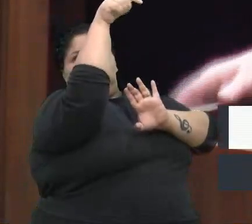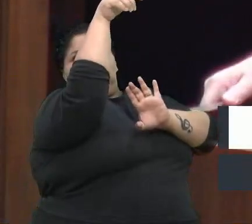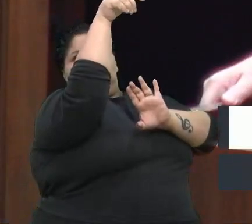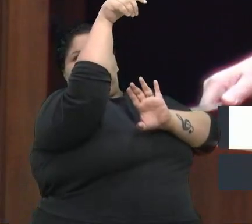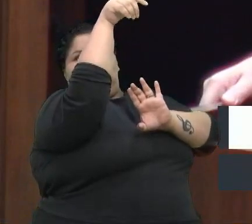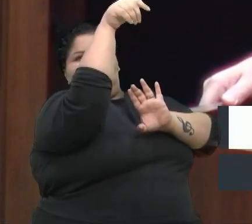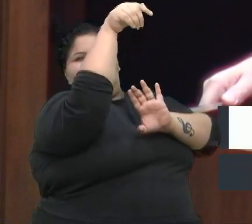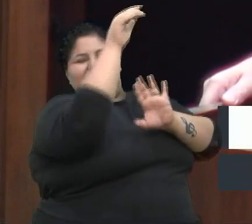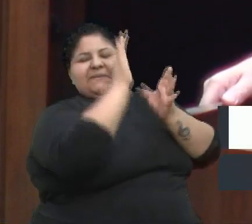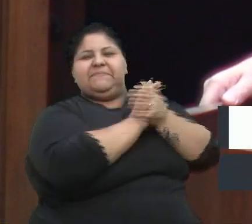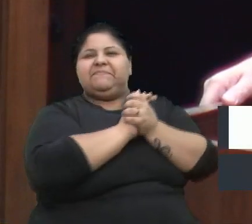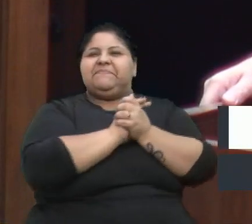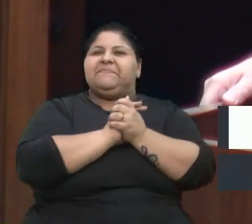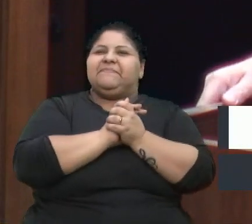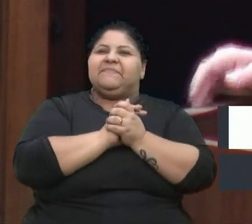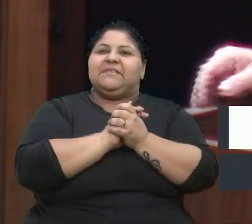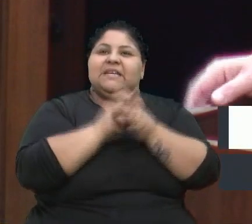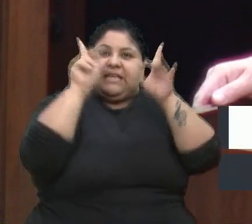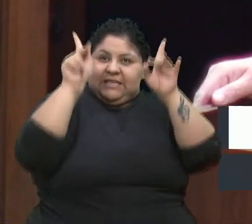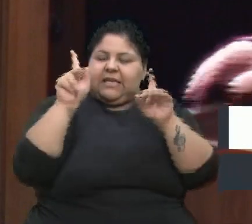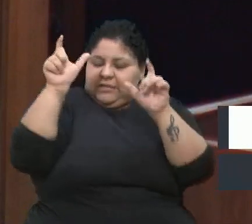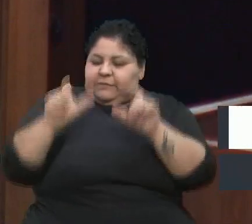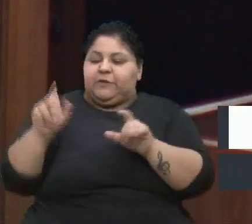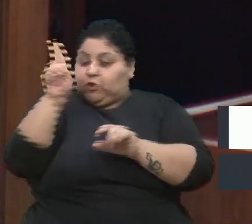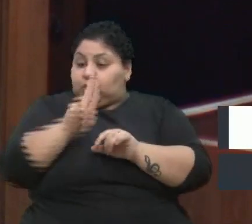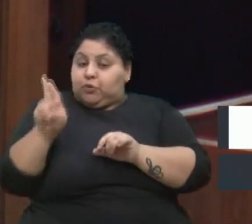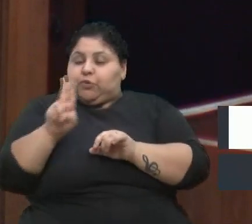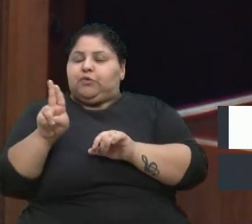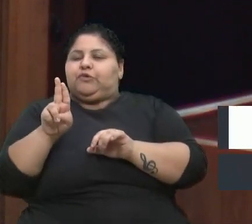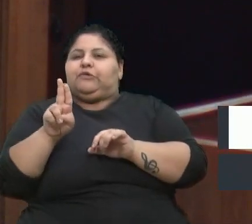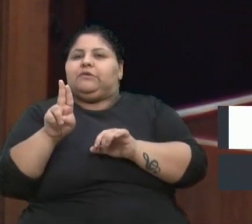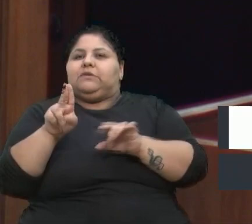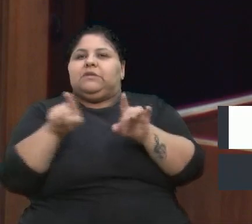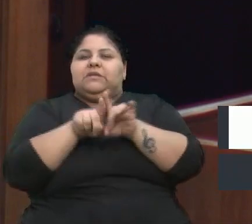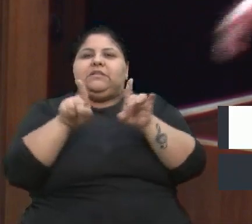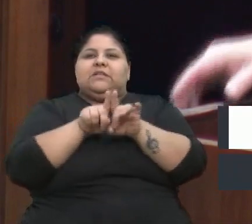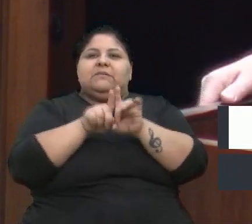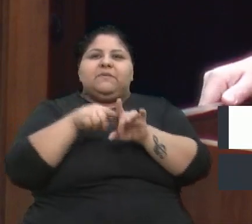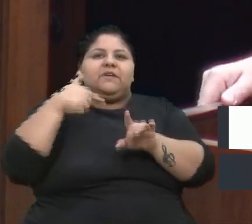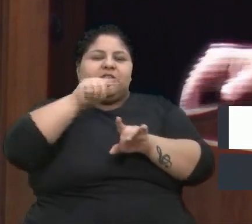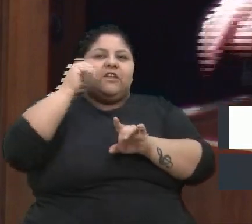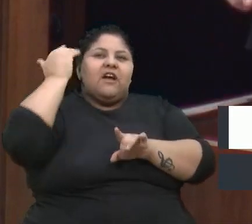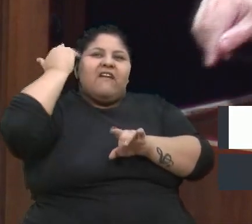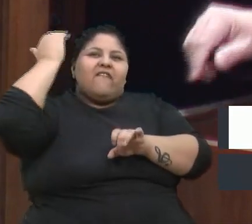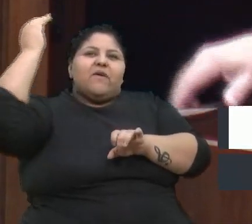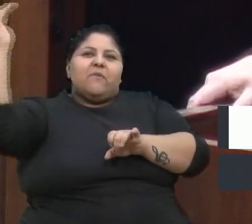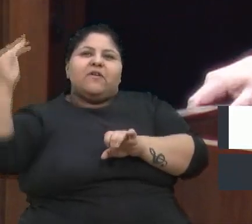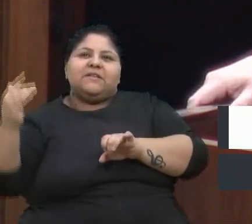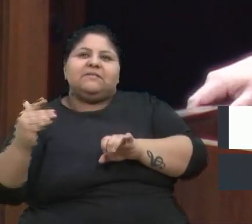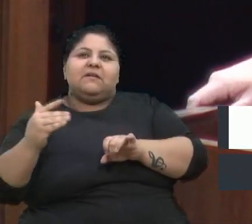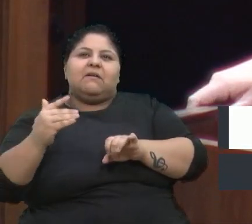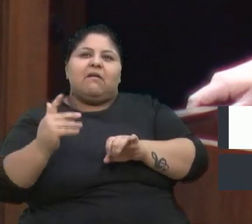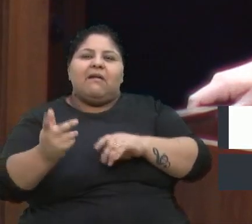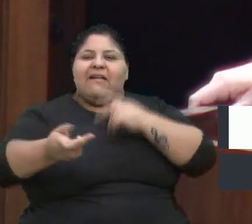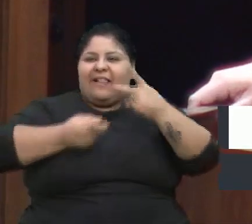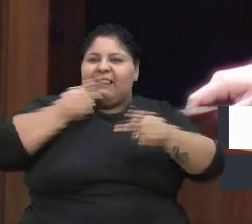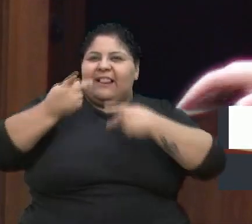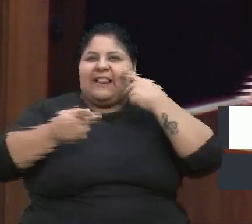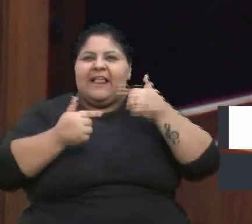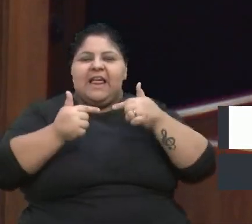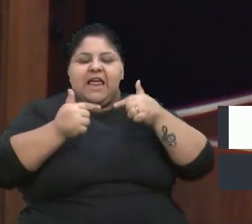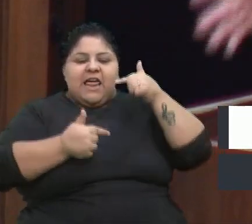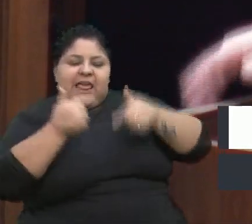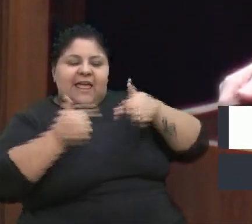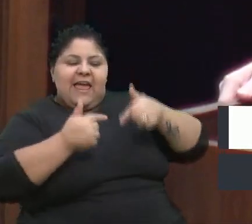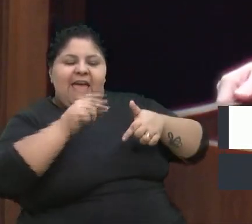enfim, as pessoas desfrutam bastante. Inclusive, acontece as famosas batalhas de rap naquelas quadras ali,